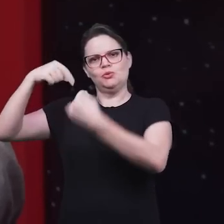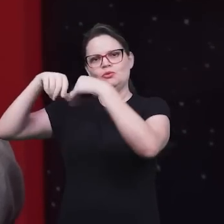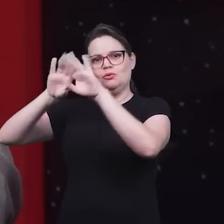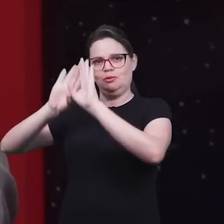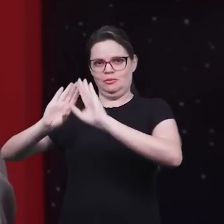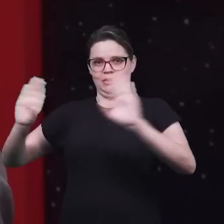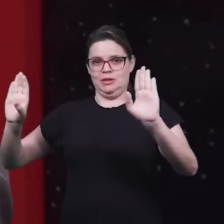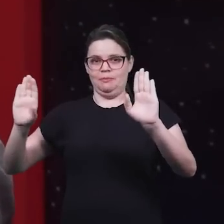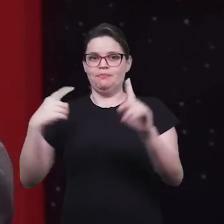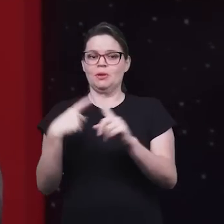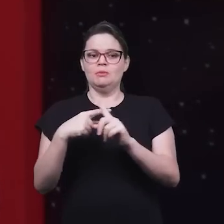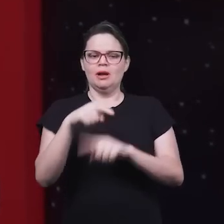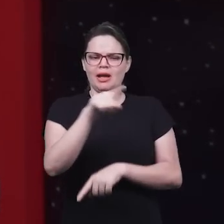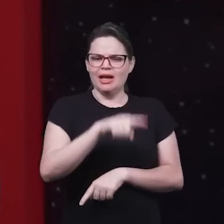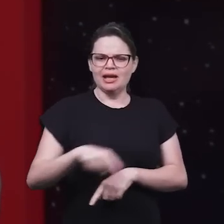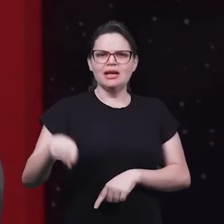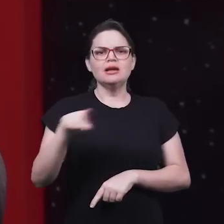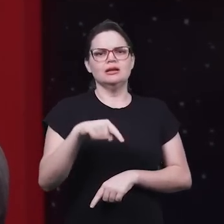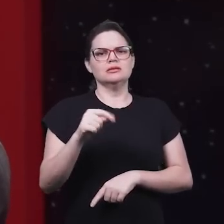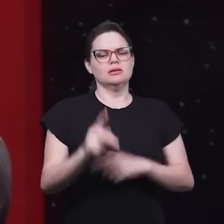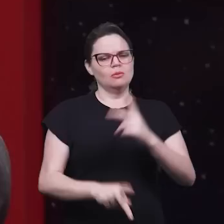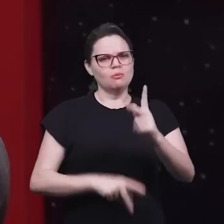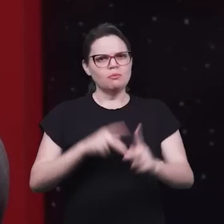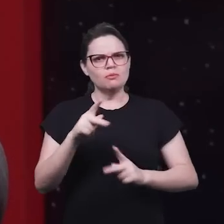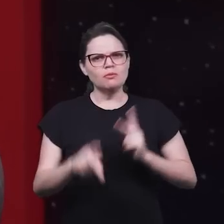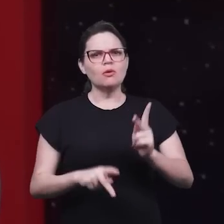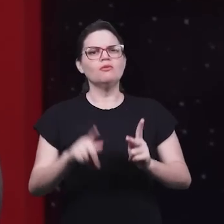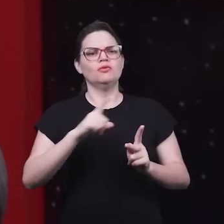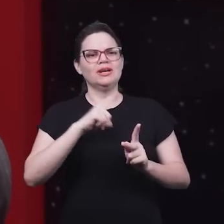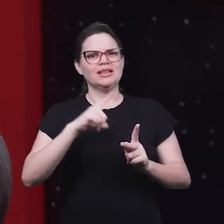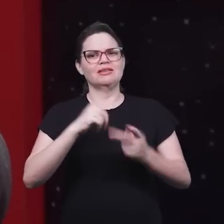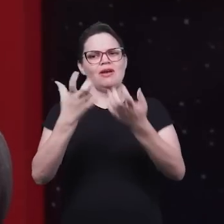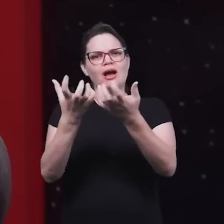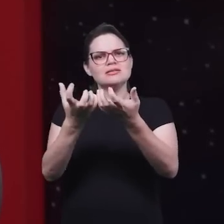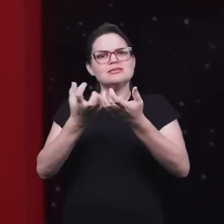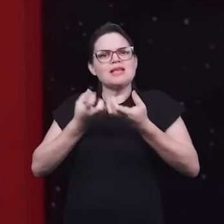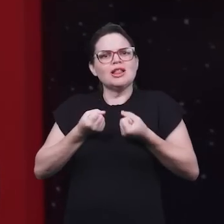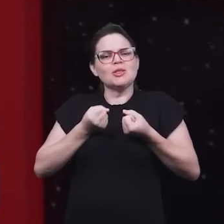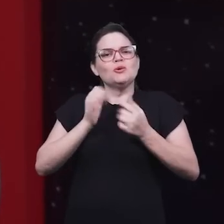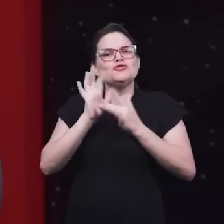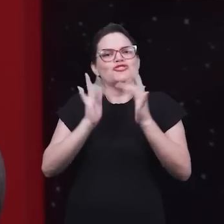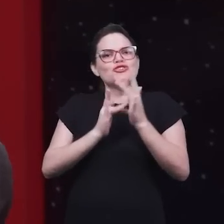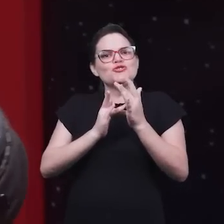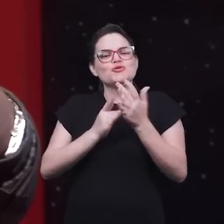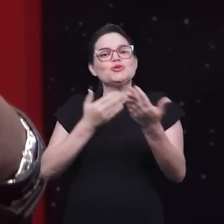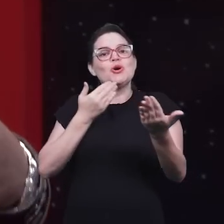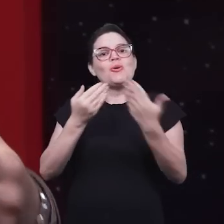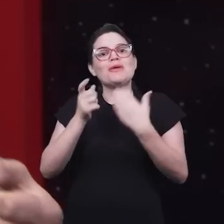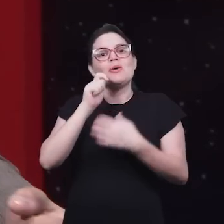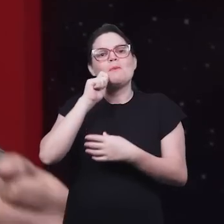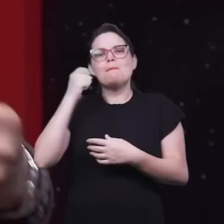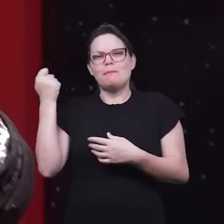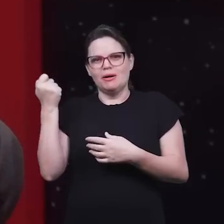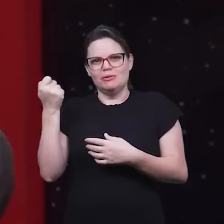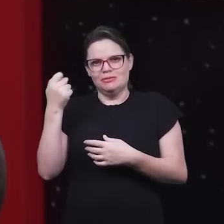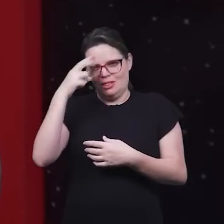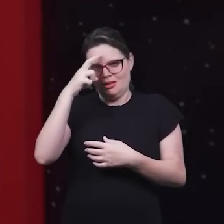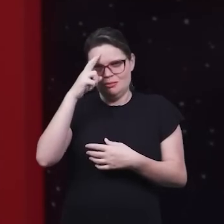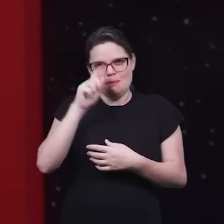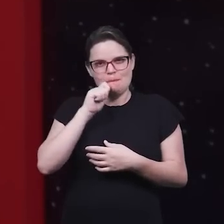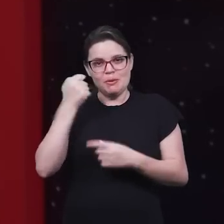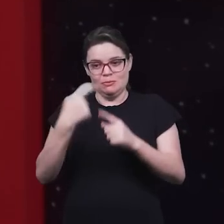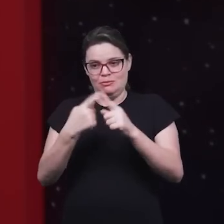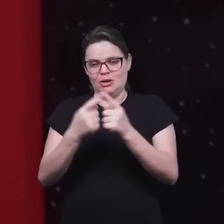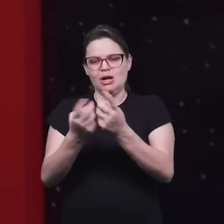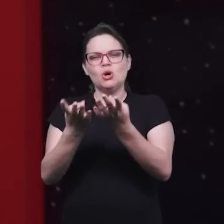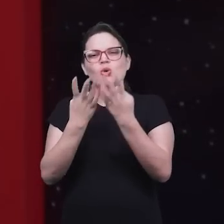que foi colhido do campo e que foi amassado, que foi moído. Essa igreja, ela morreu por